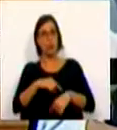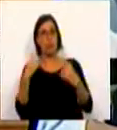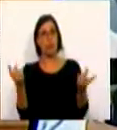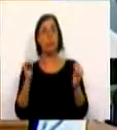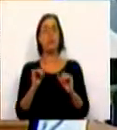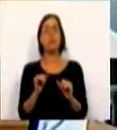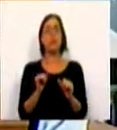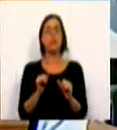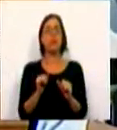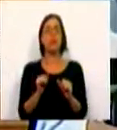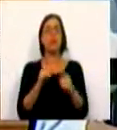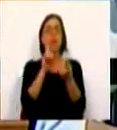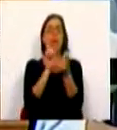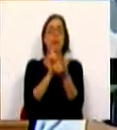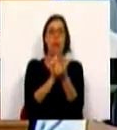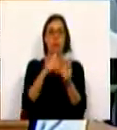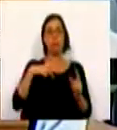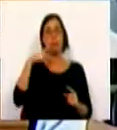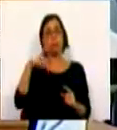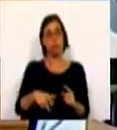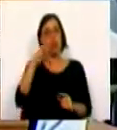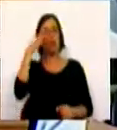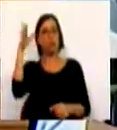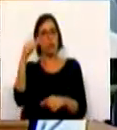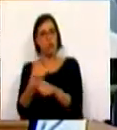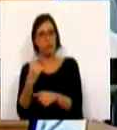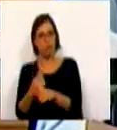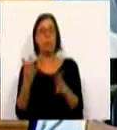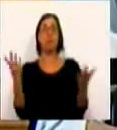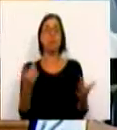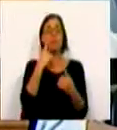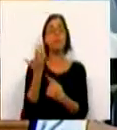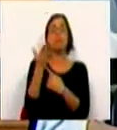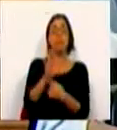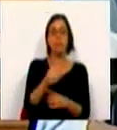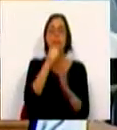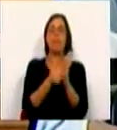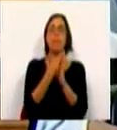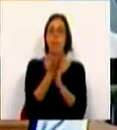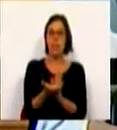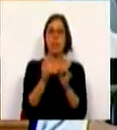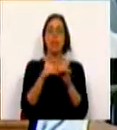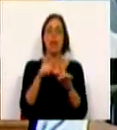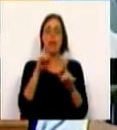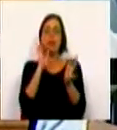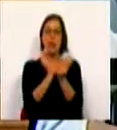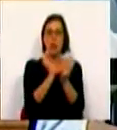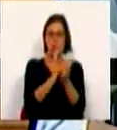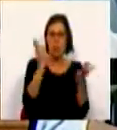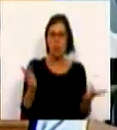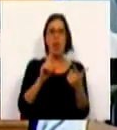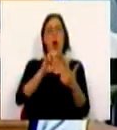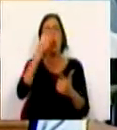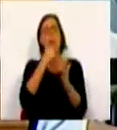públicos, o atendimento em Portugal e no estrangeiro, de que são exemplo as medidas da Segurança Social ou